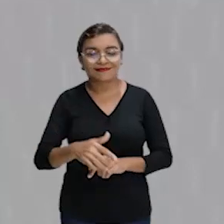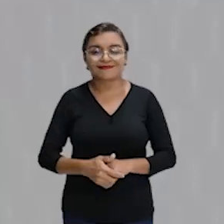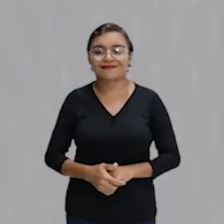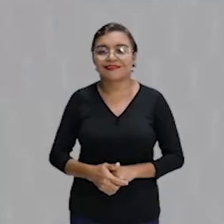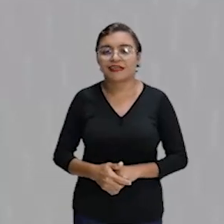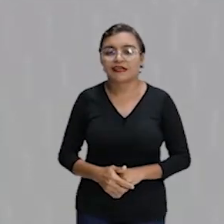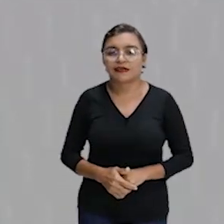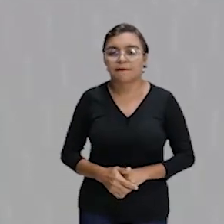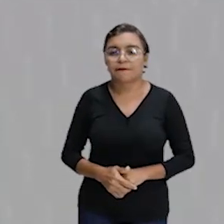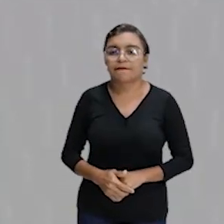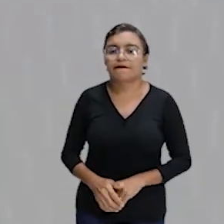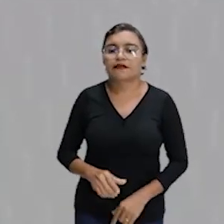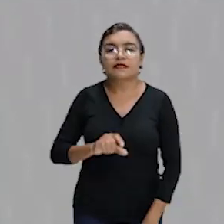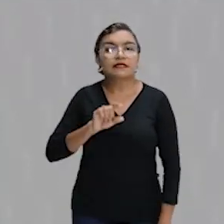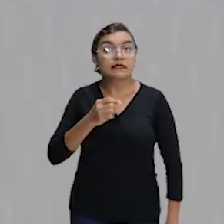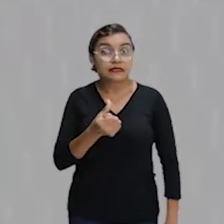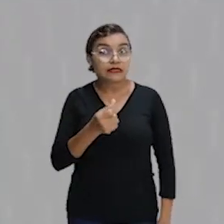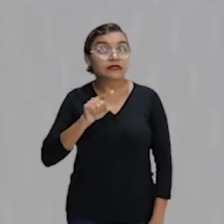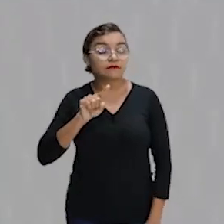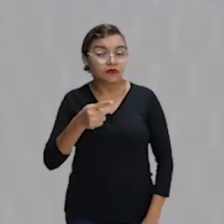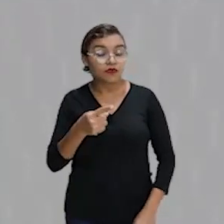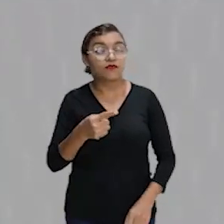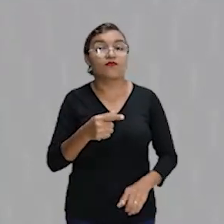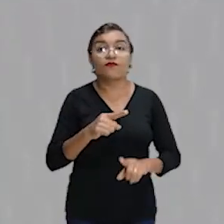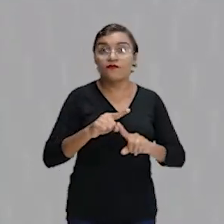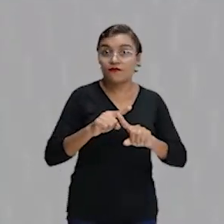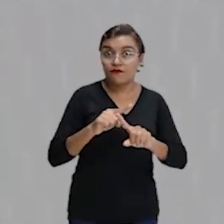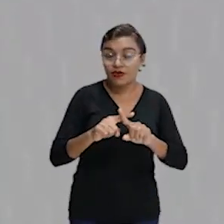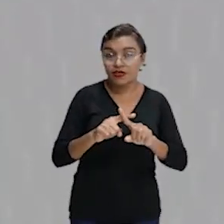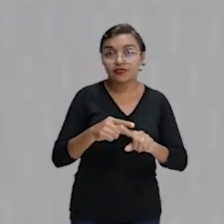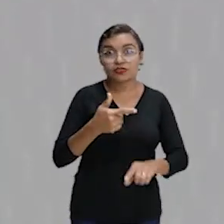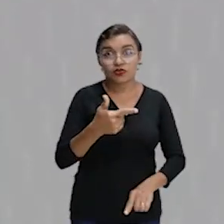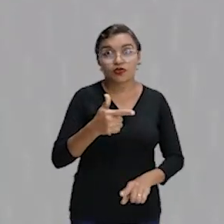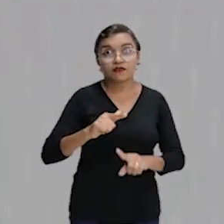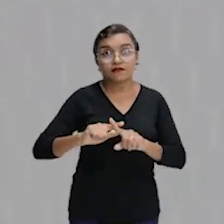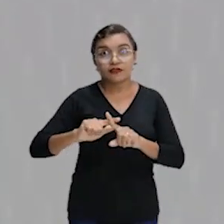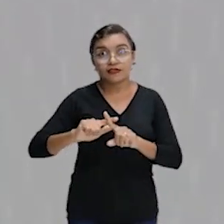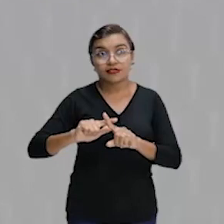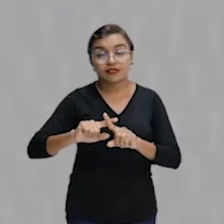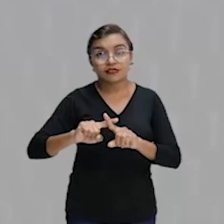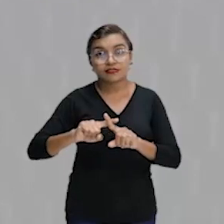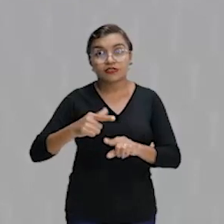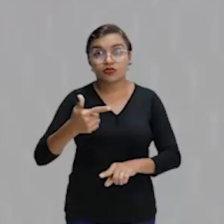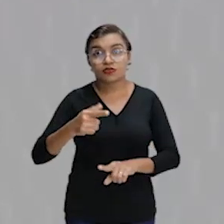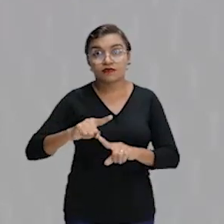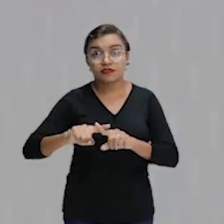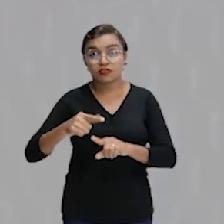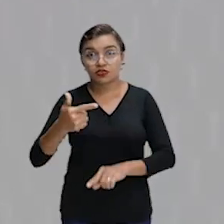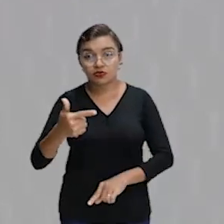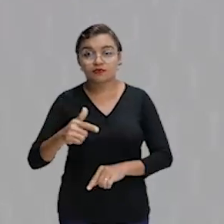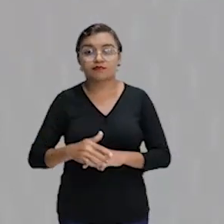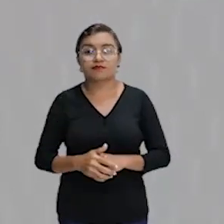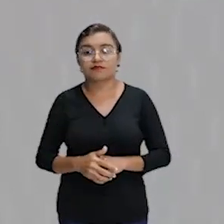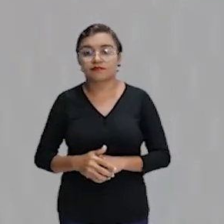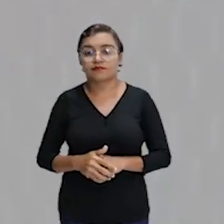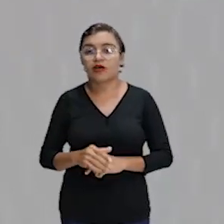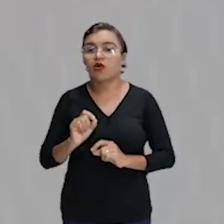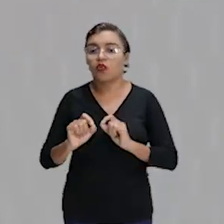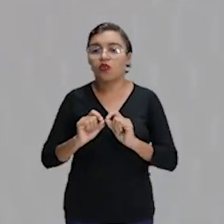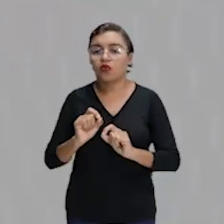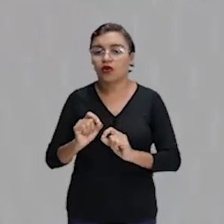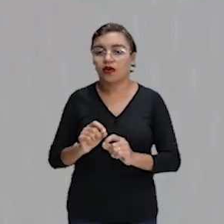Então, ficou 48.000, que é o 6.000 vezes 2 vezes 2, 4 vezes 2, 8. 8 vezes 6.000, que